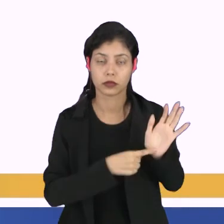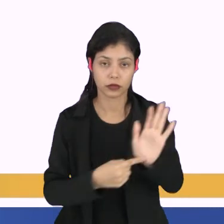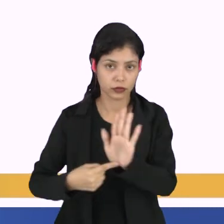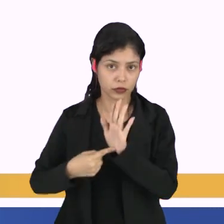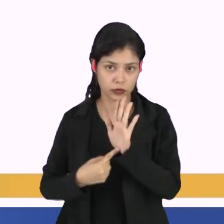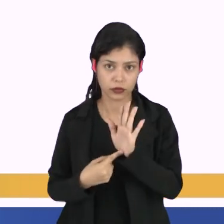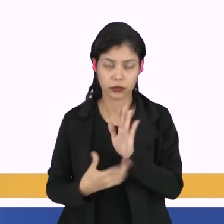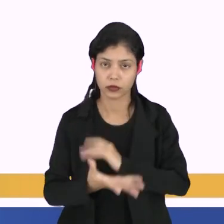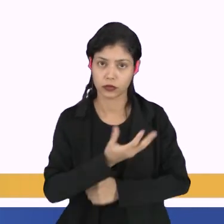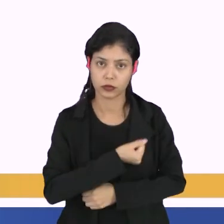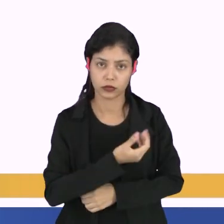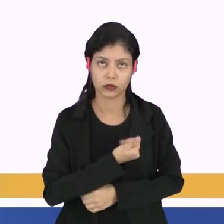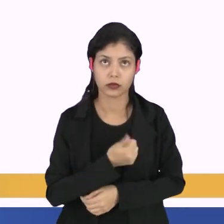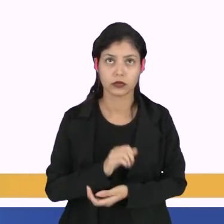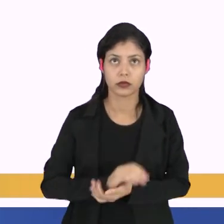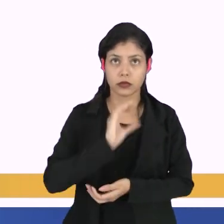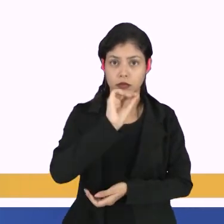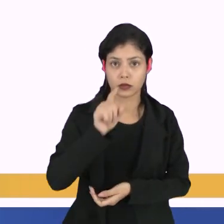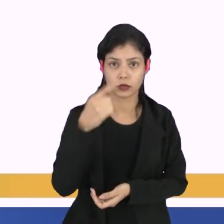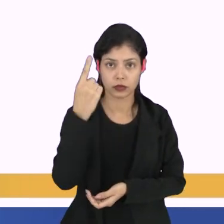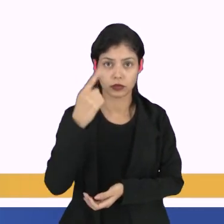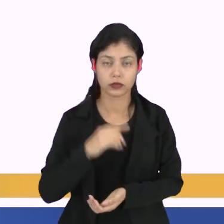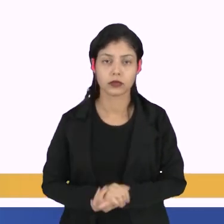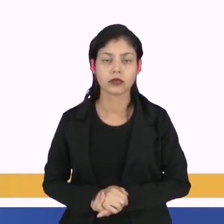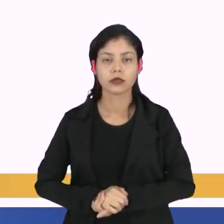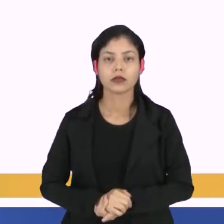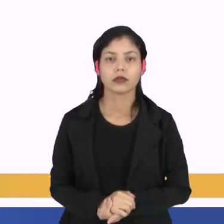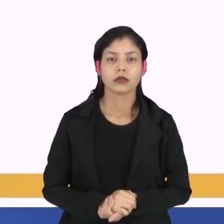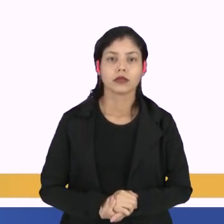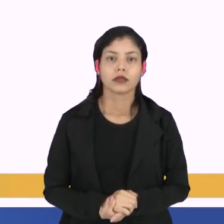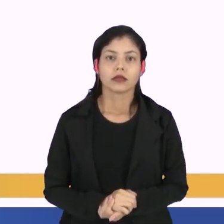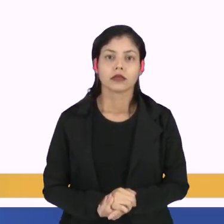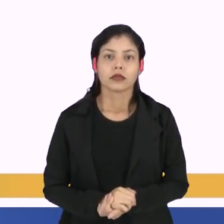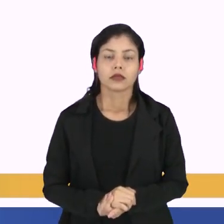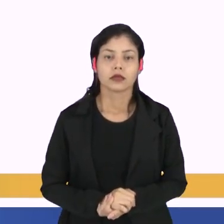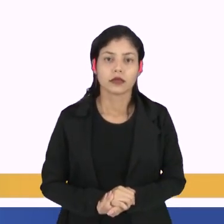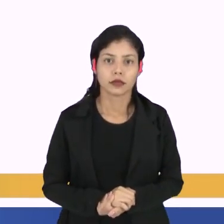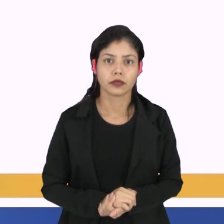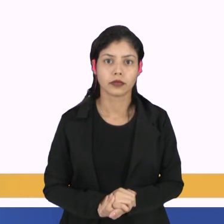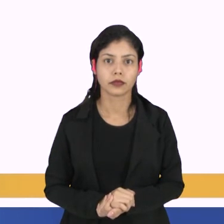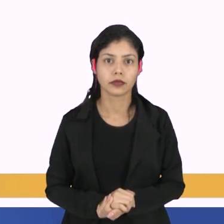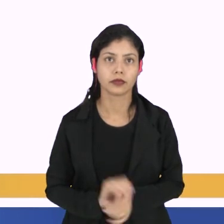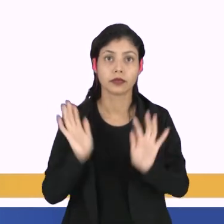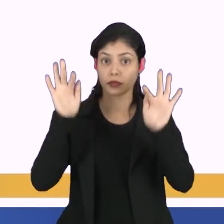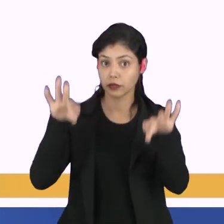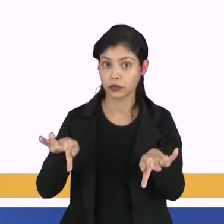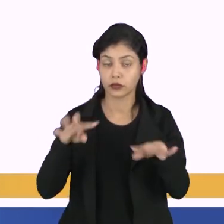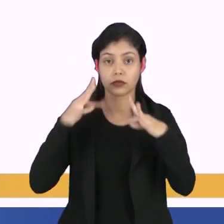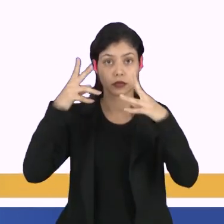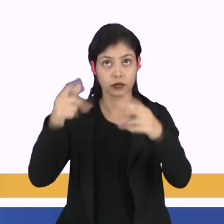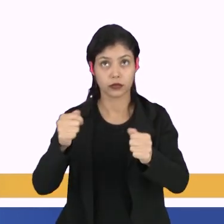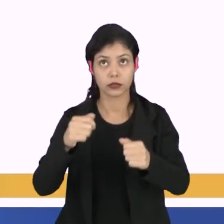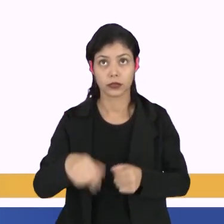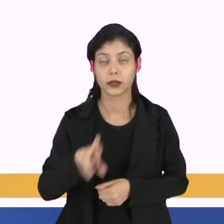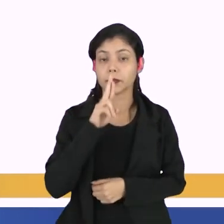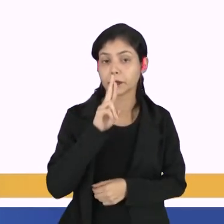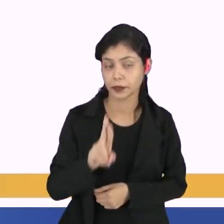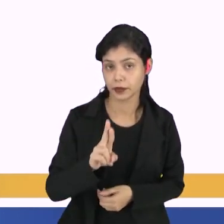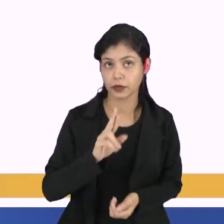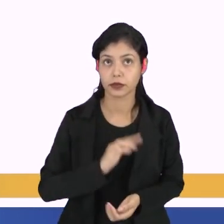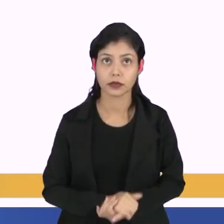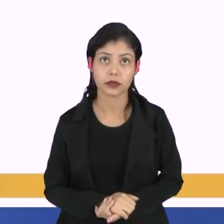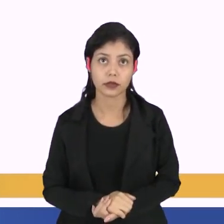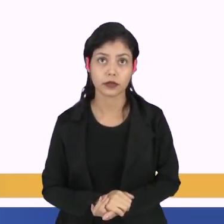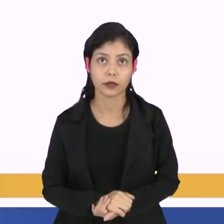valor decimal de 0,1. E aí você pode finalizar todos os cálculos,